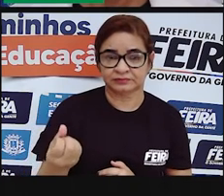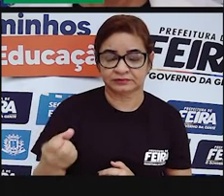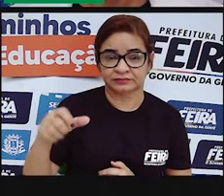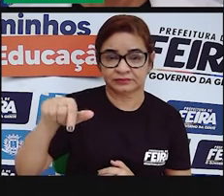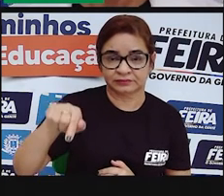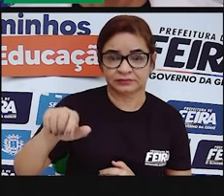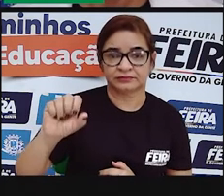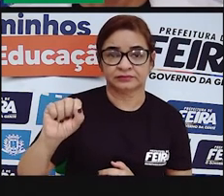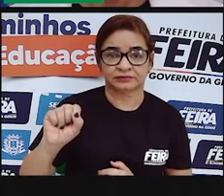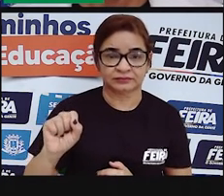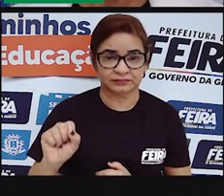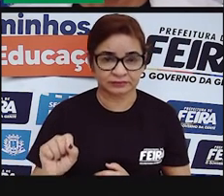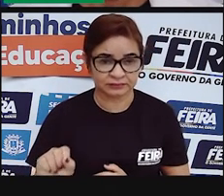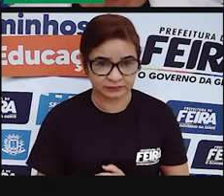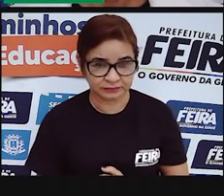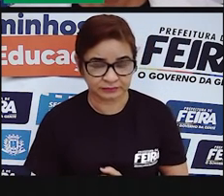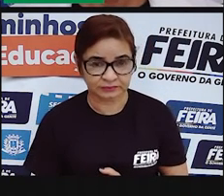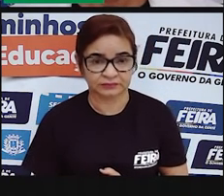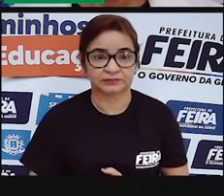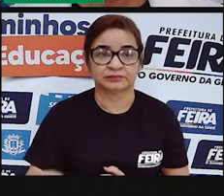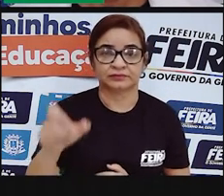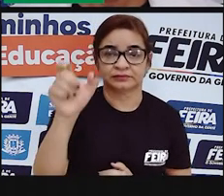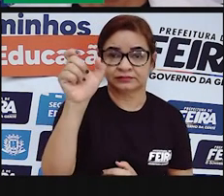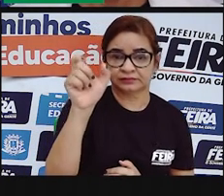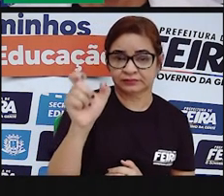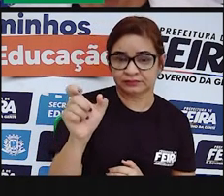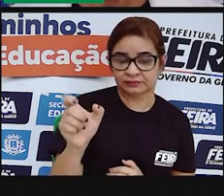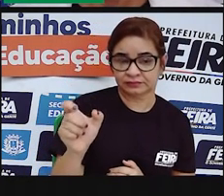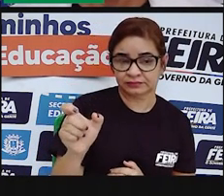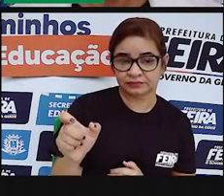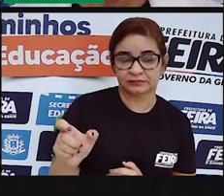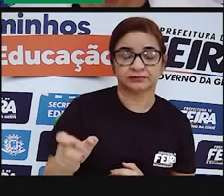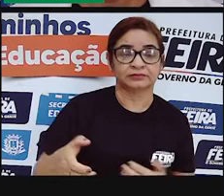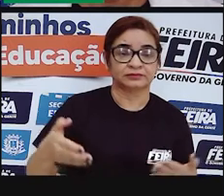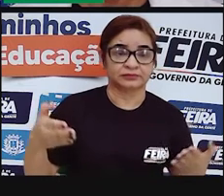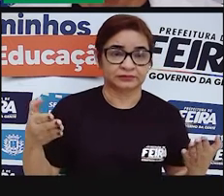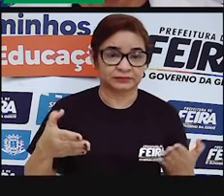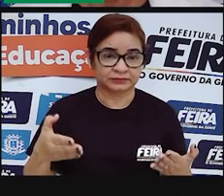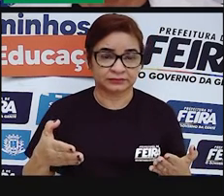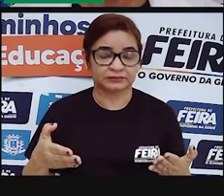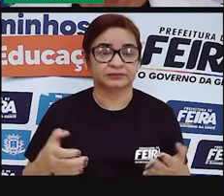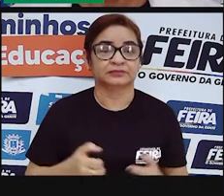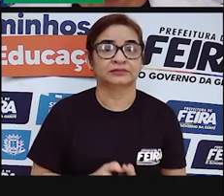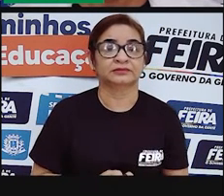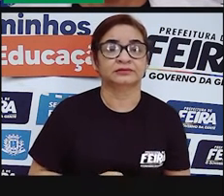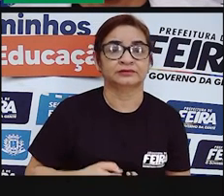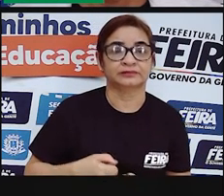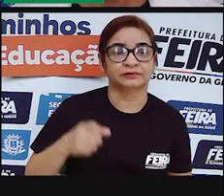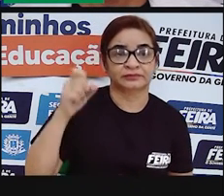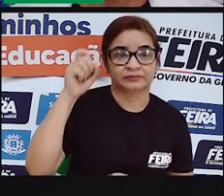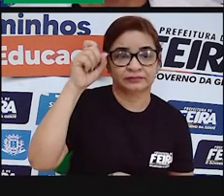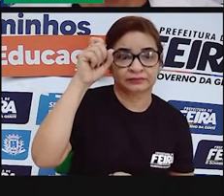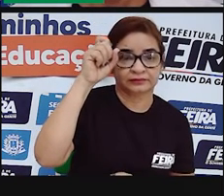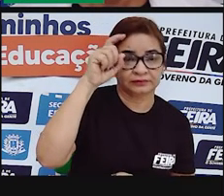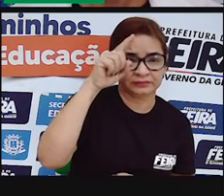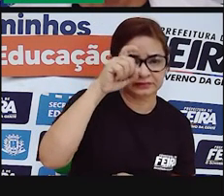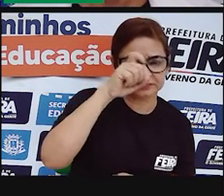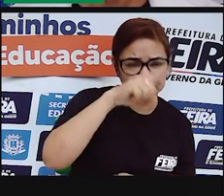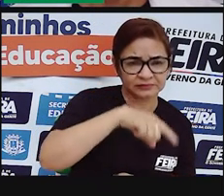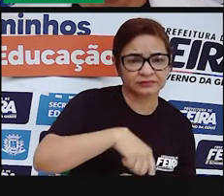visualizam na tela. Né? As figuras são hipérbole, prosopopeia,